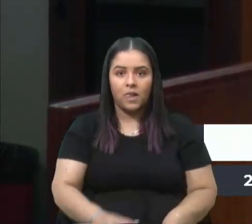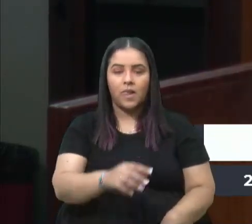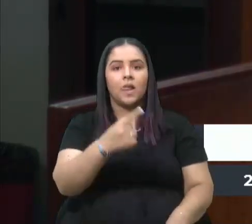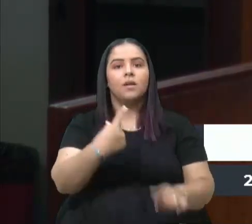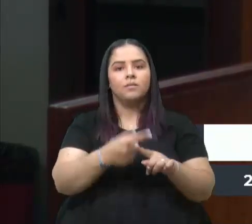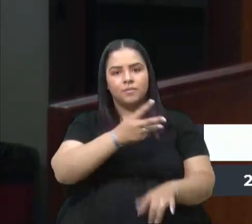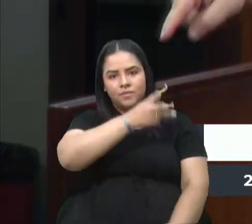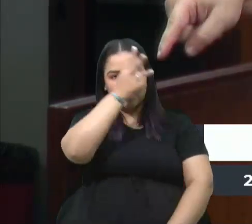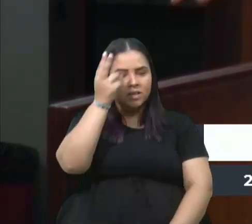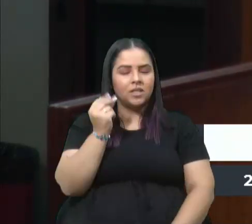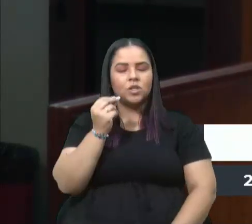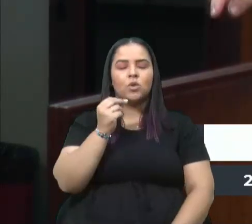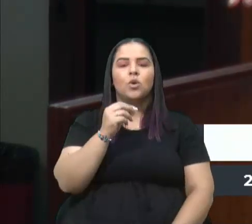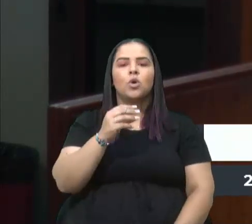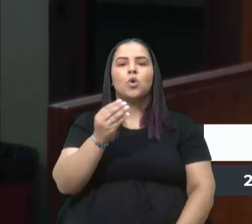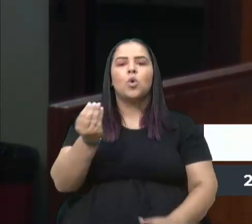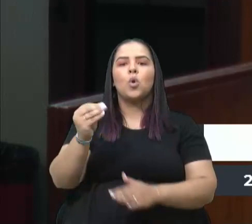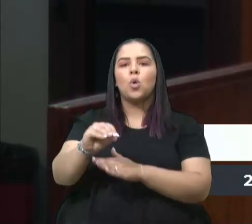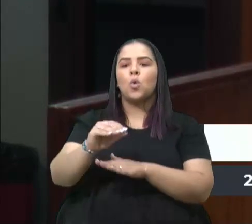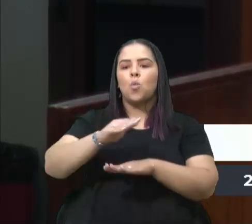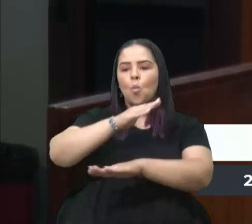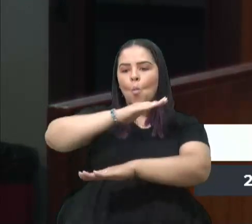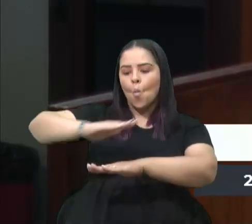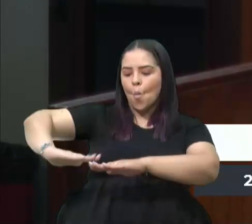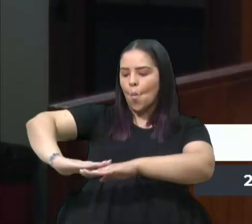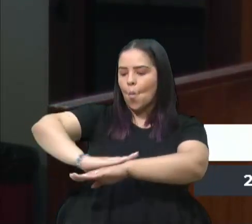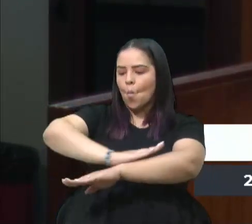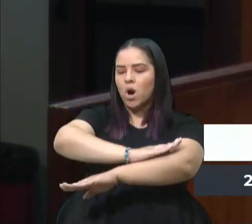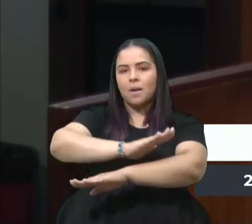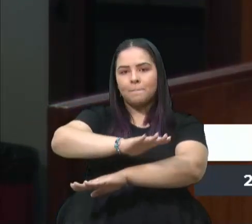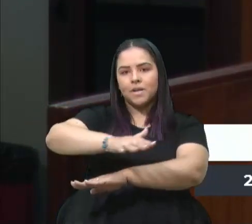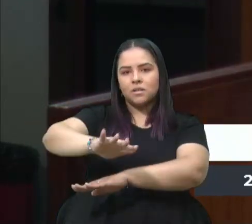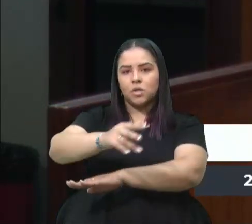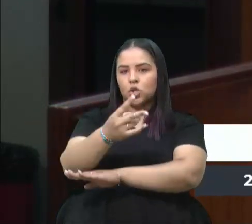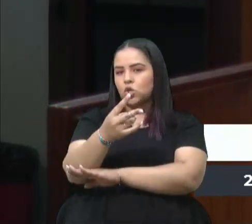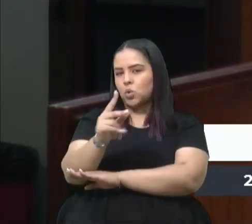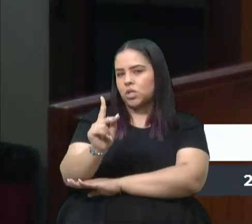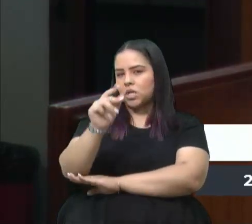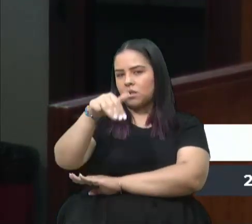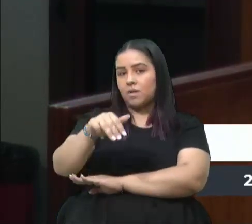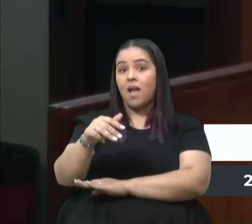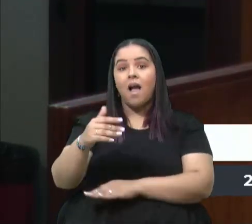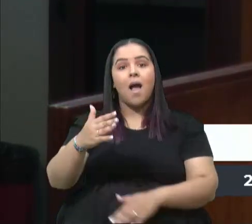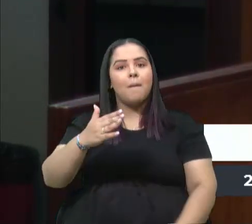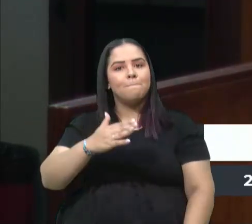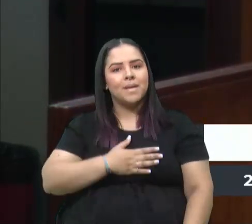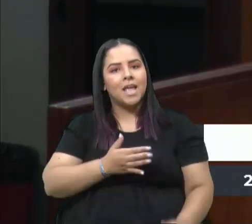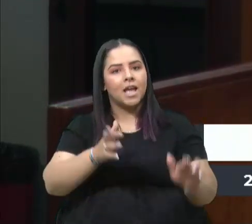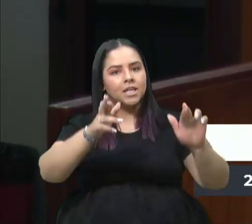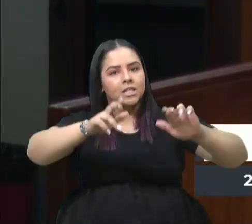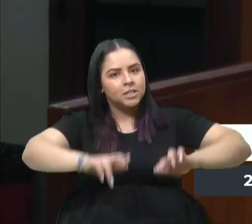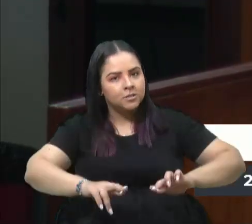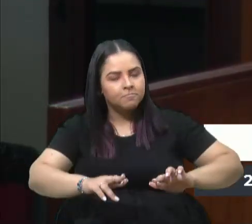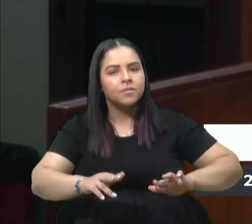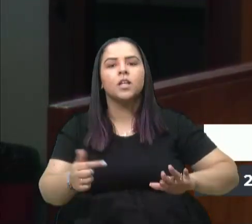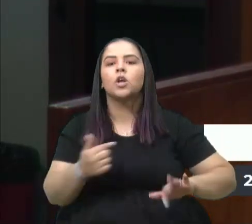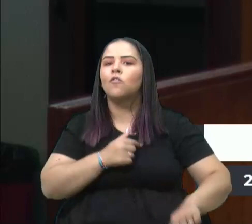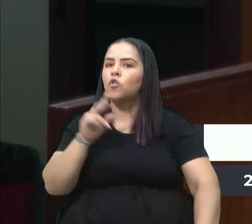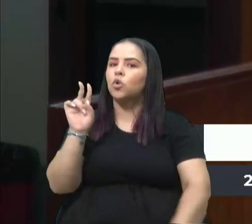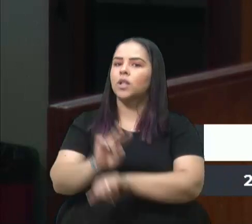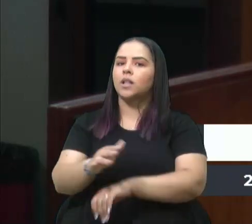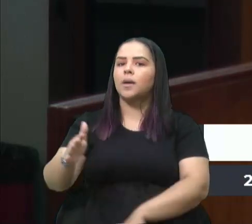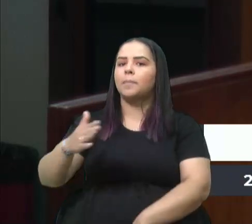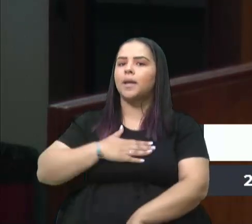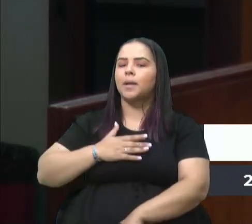lá, asfaltou um desvio que dá, acho que um pouco menos de 2 quilômetros, e disse, aqui na minha região, eu vou cuidar sim das